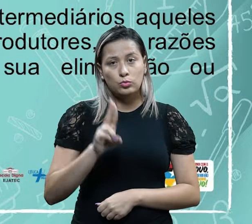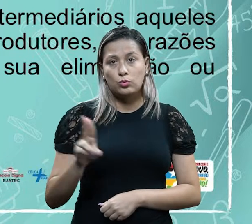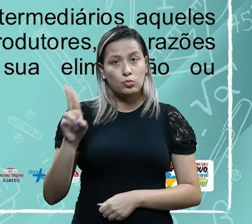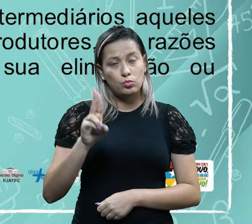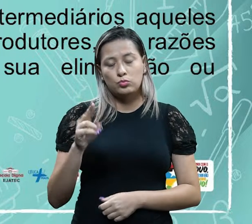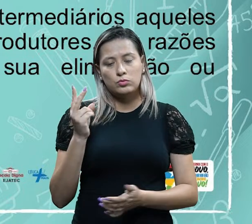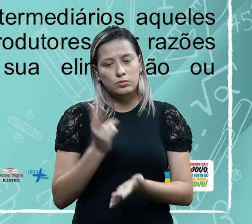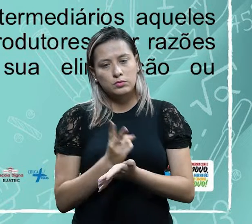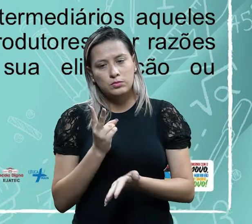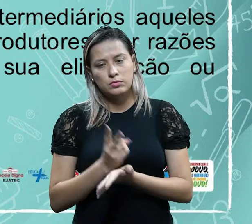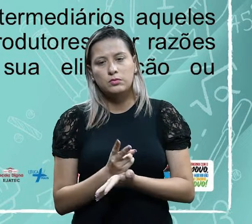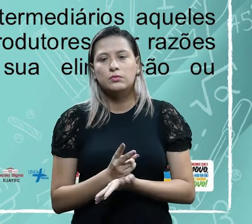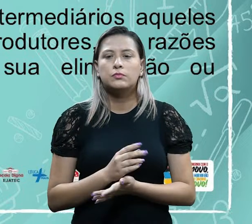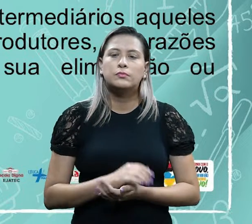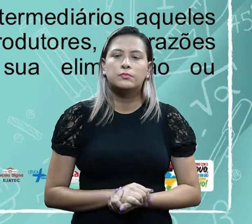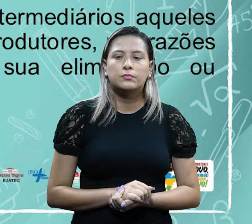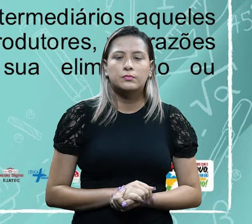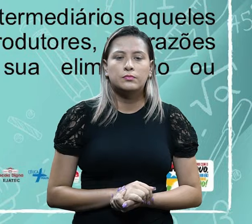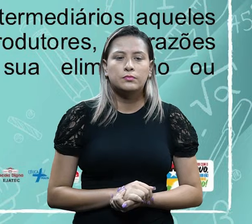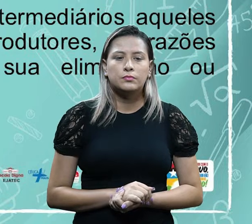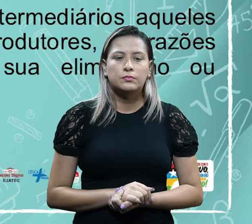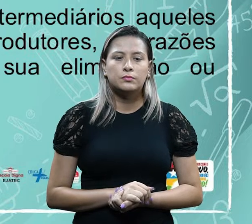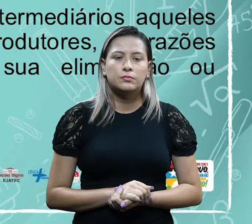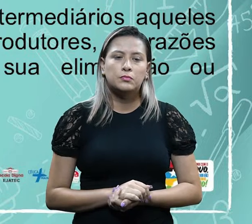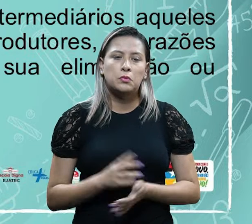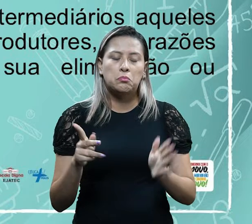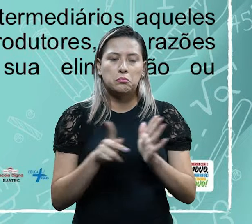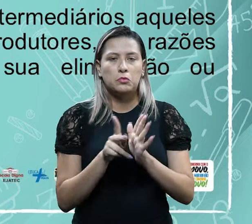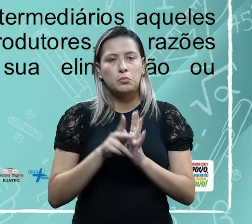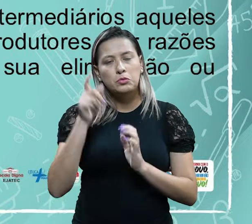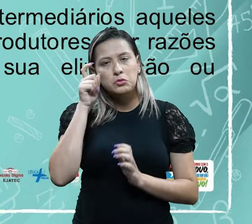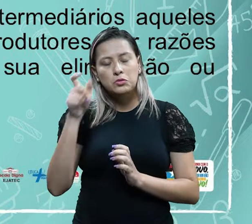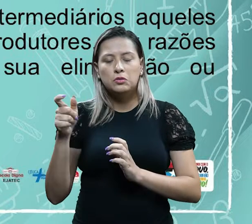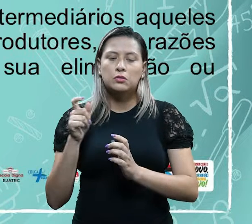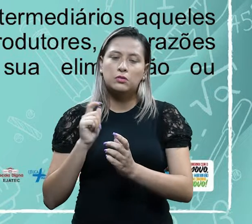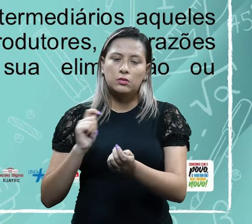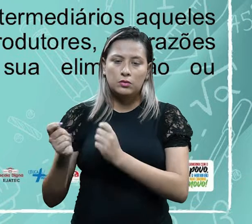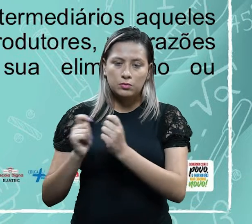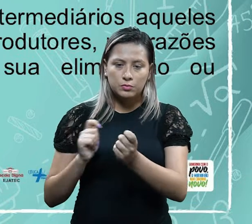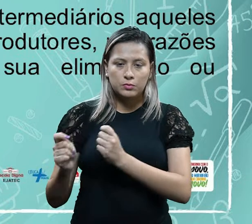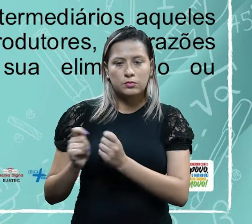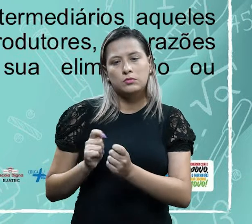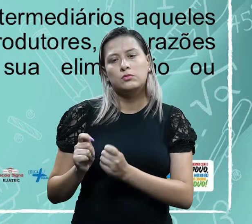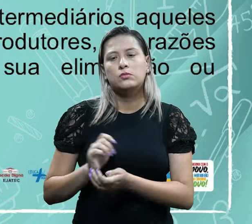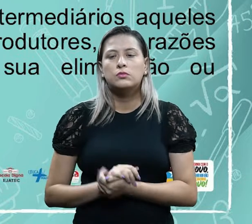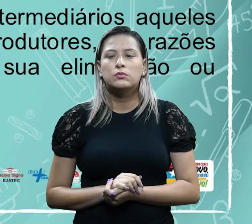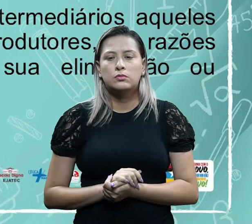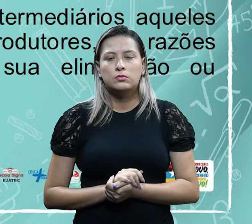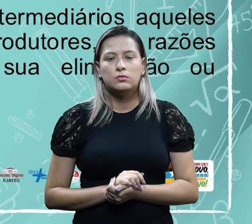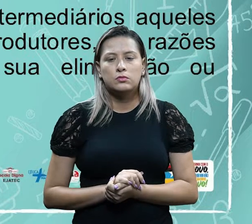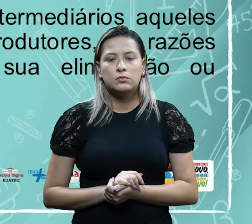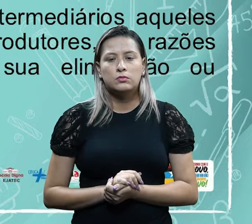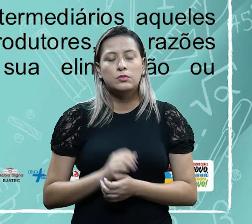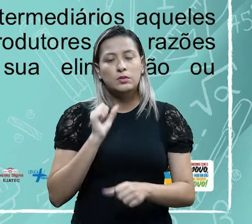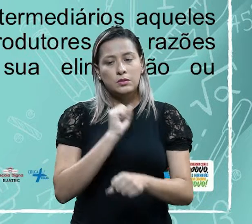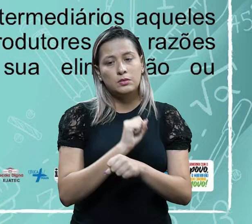uso corrente, nos órgãos produtores, por razões de interesse administrativo, aguardam a sua